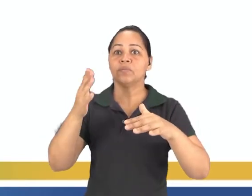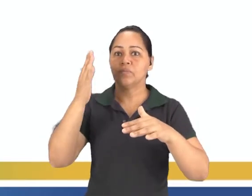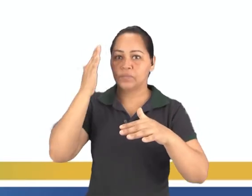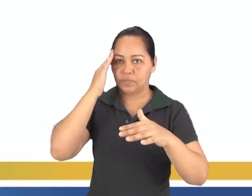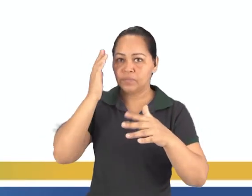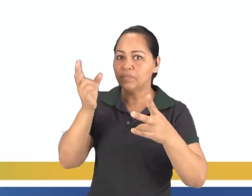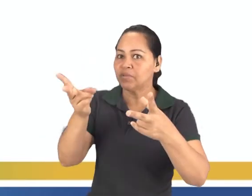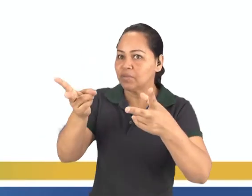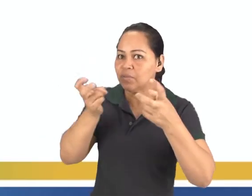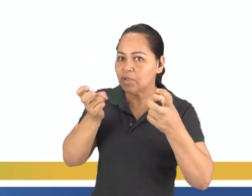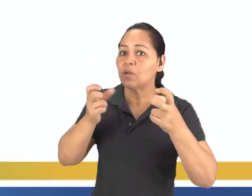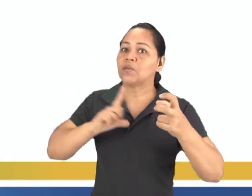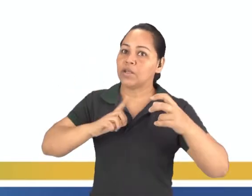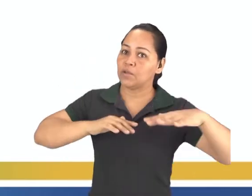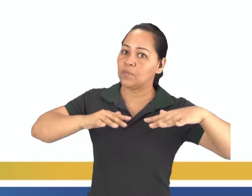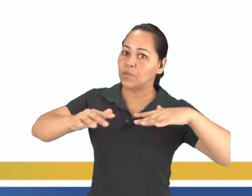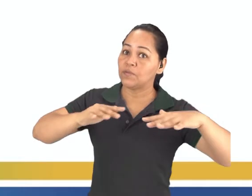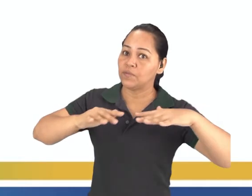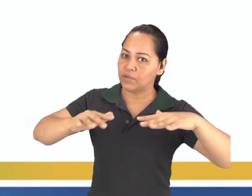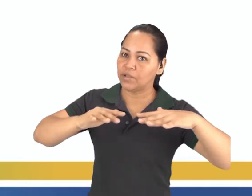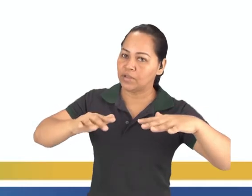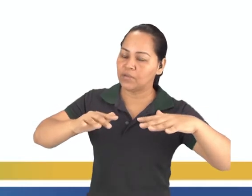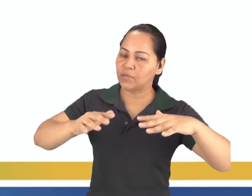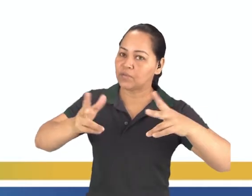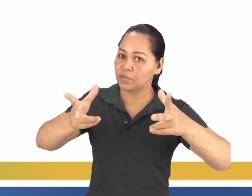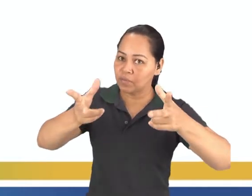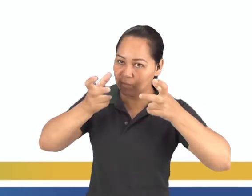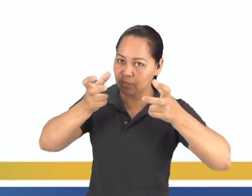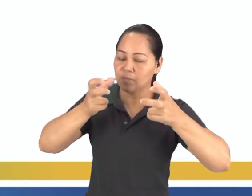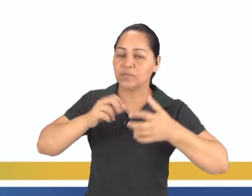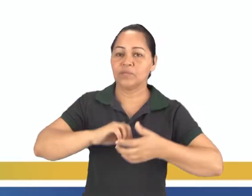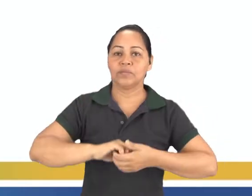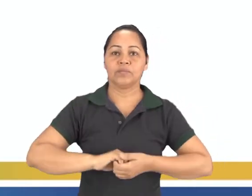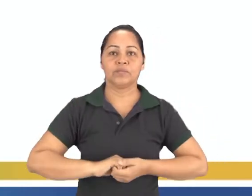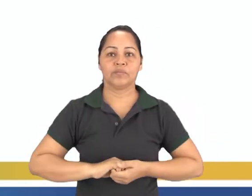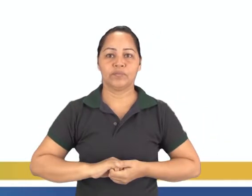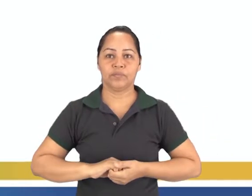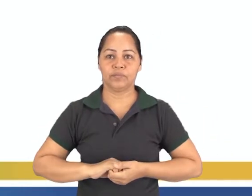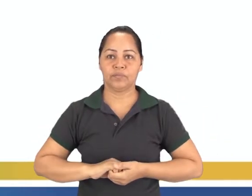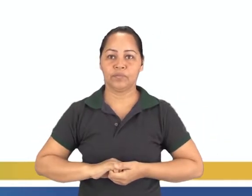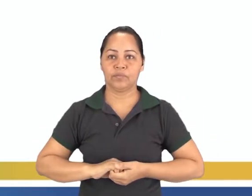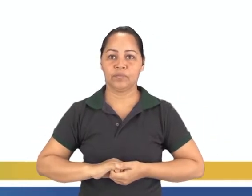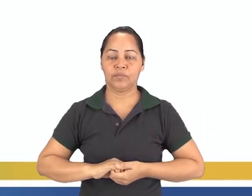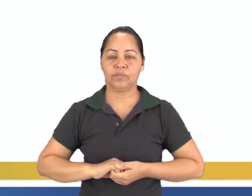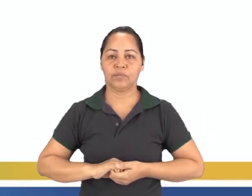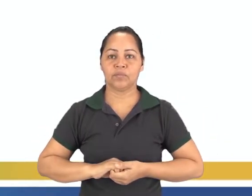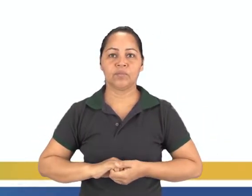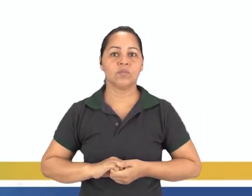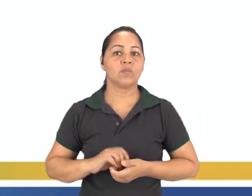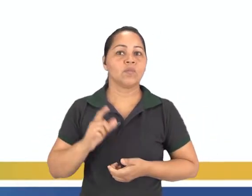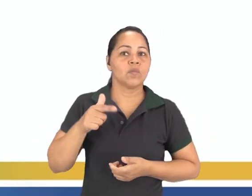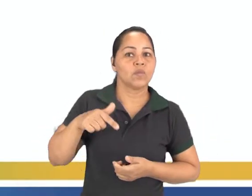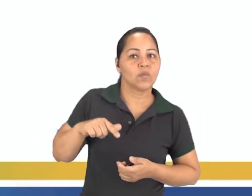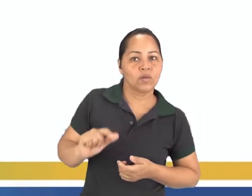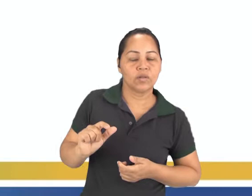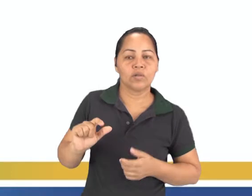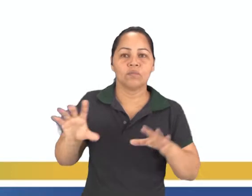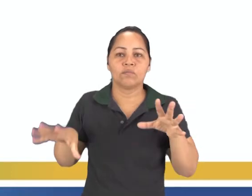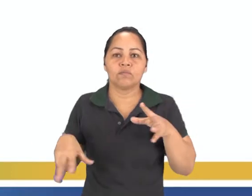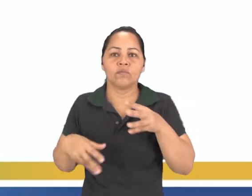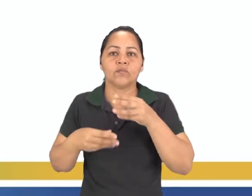Perceberam aí nas imagens? Conseguiram enxergar? Muito bem. Então, de uma maneira